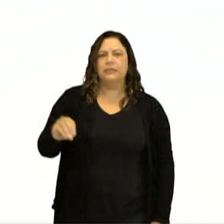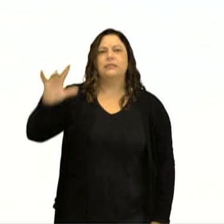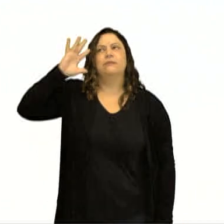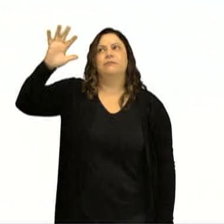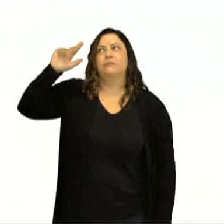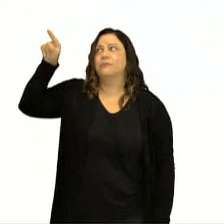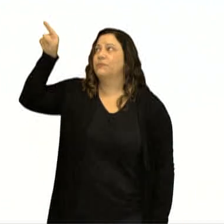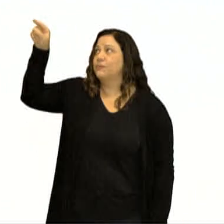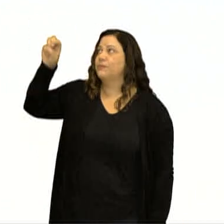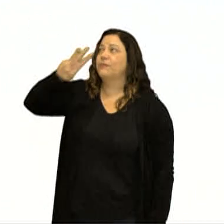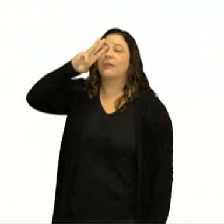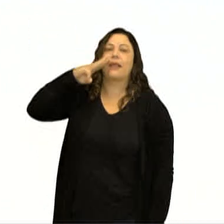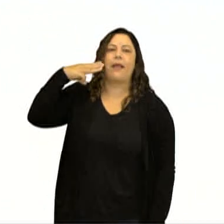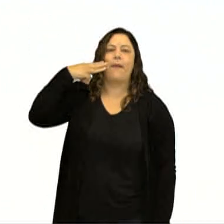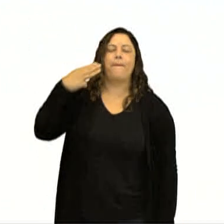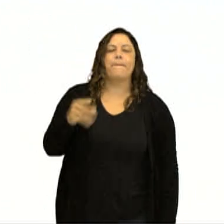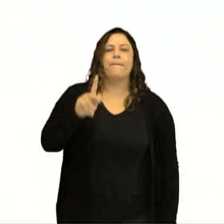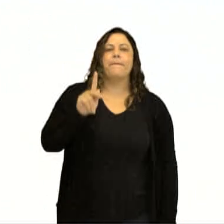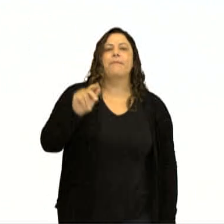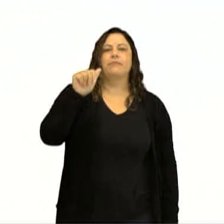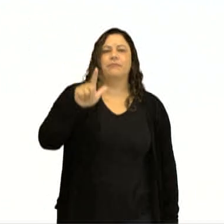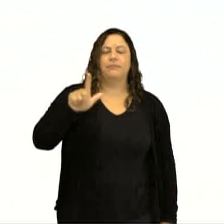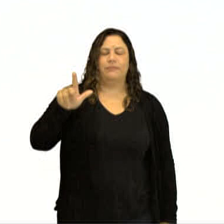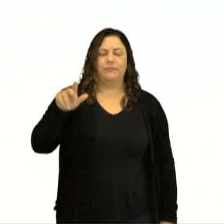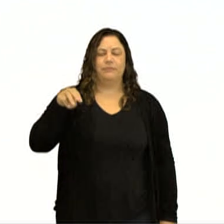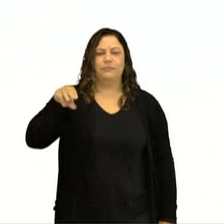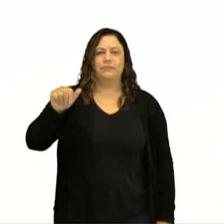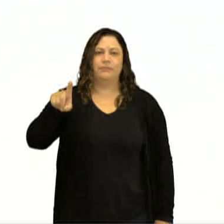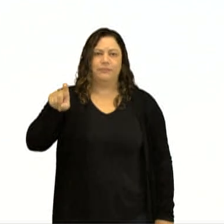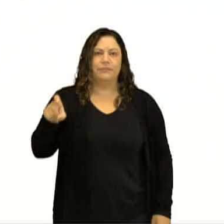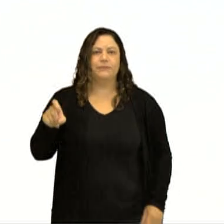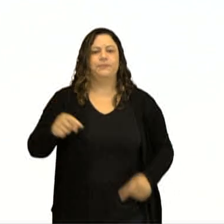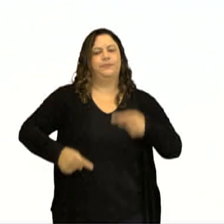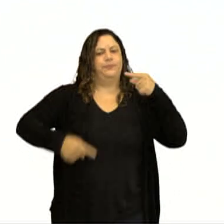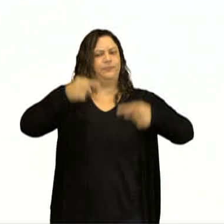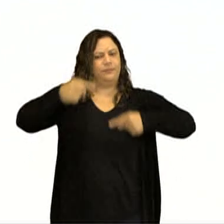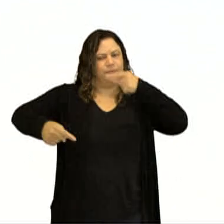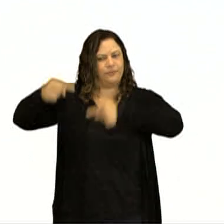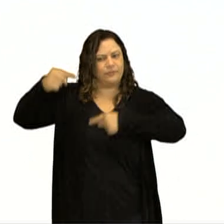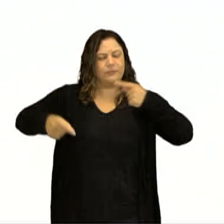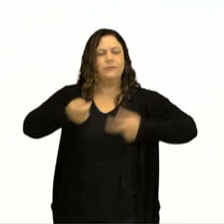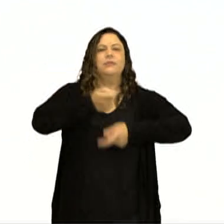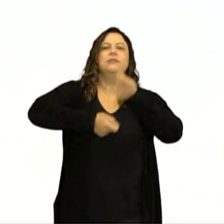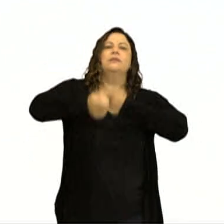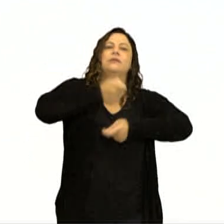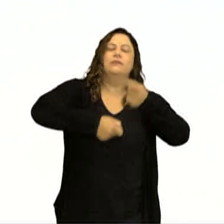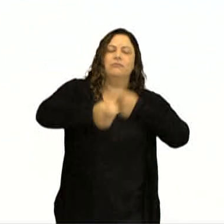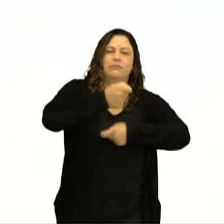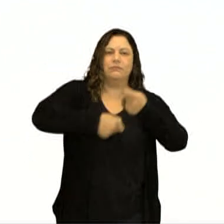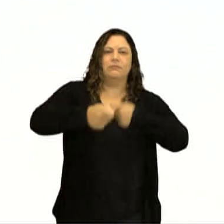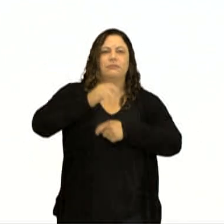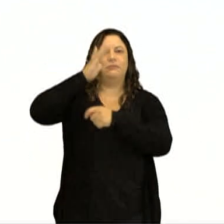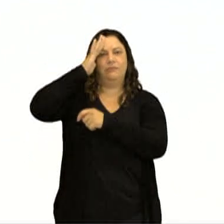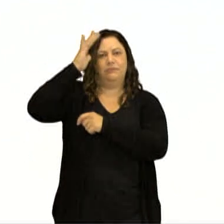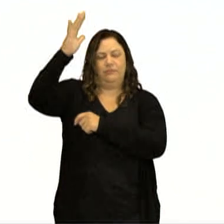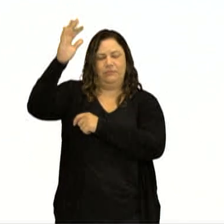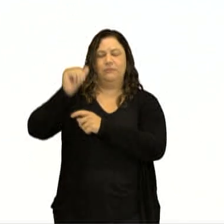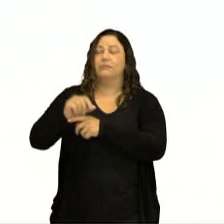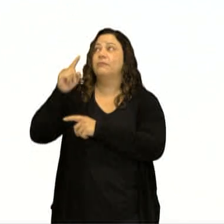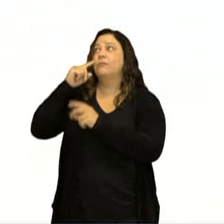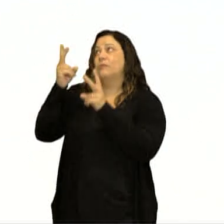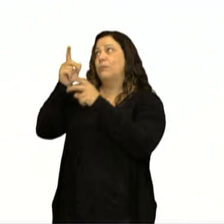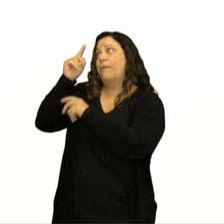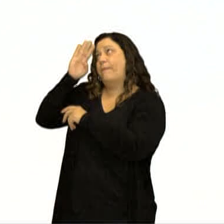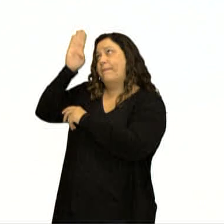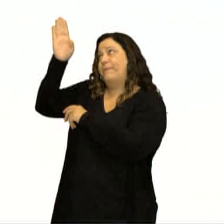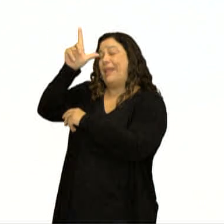Karl Marx, e ela é uma doutrina política, econômica e social que tem como seu principal teórico o filósofo